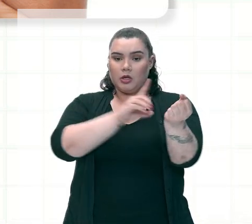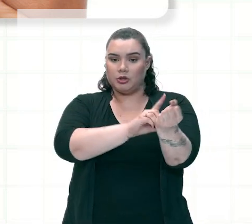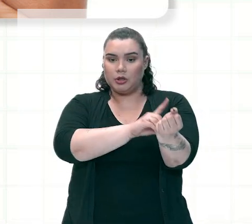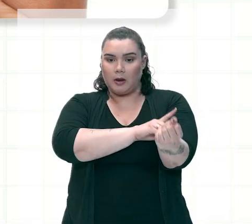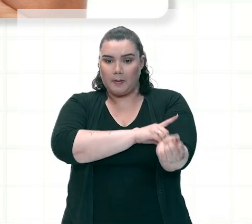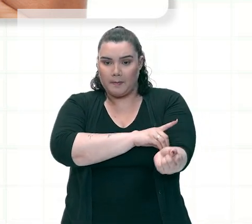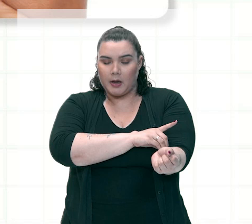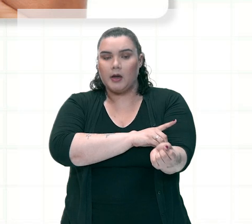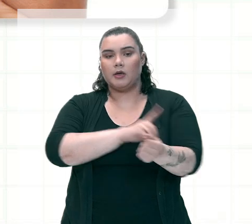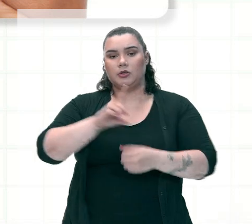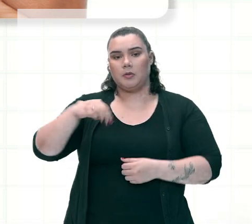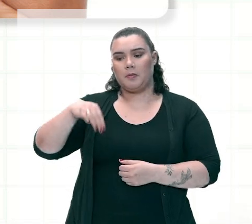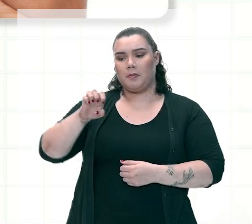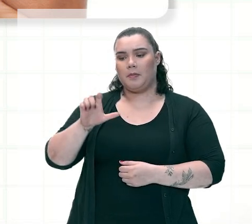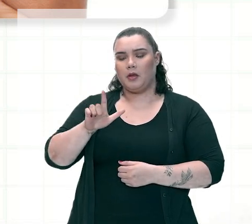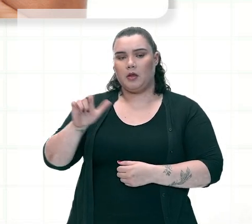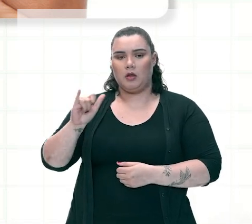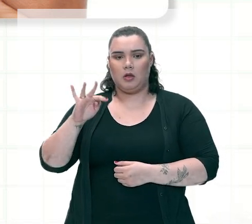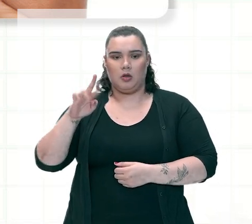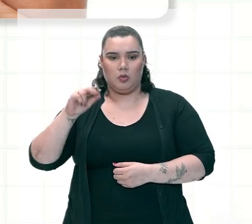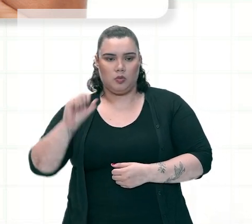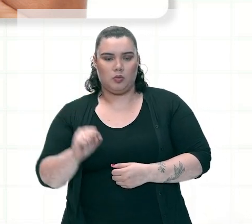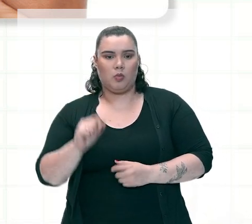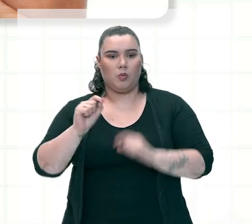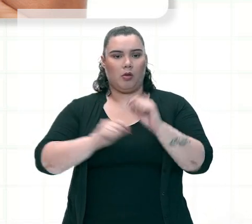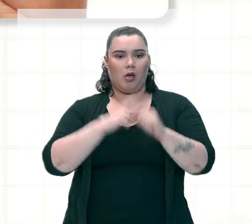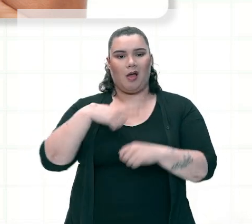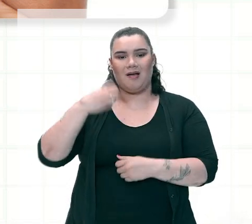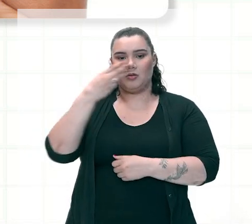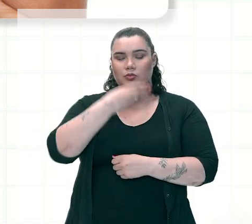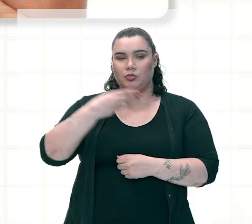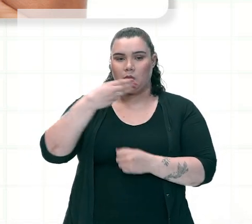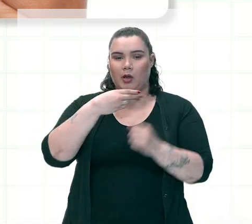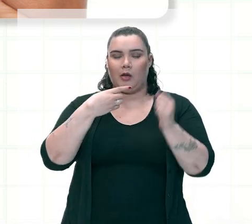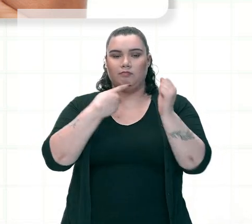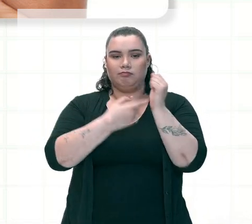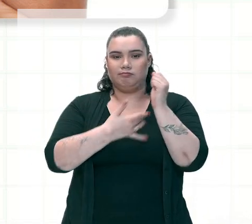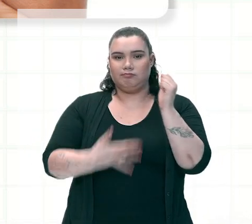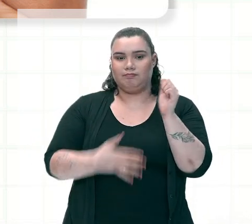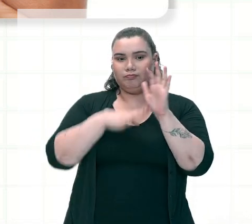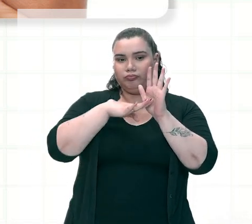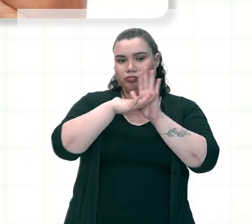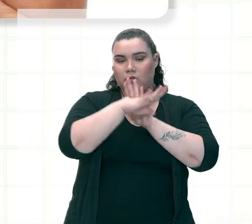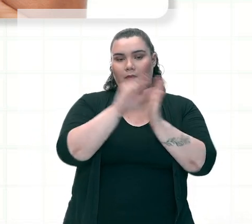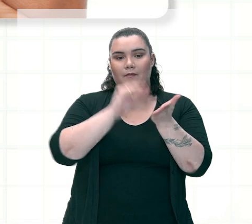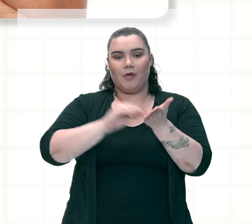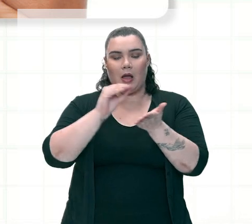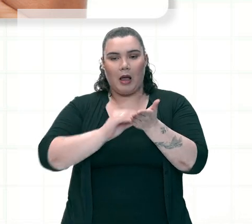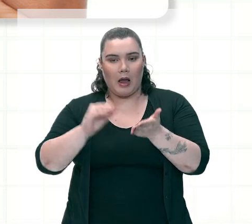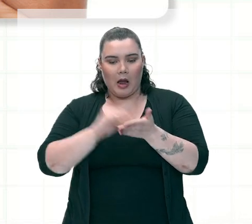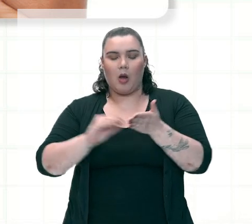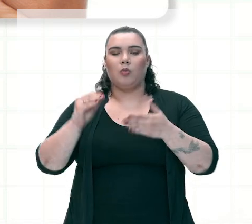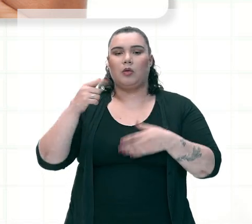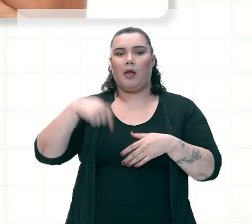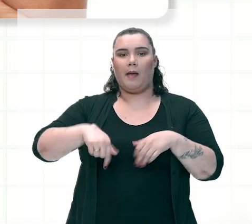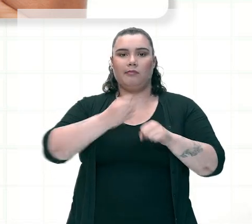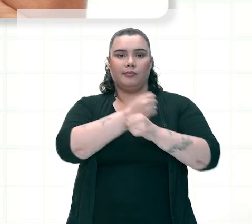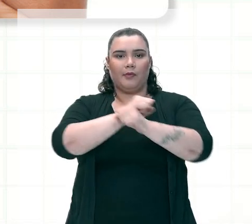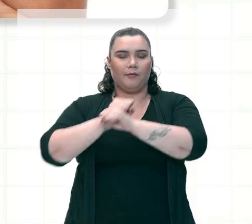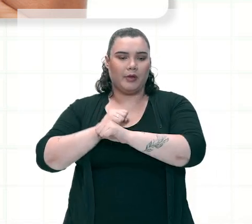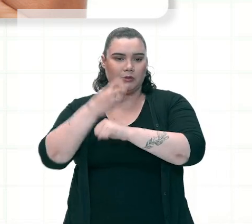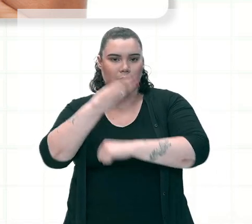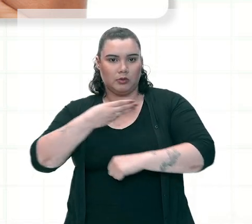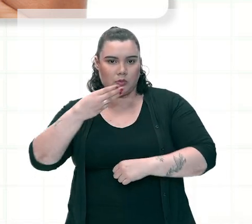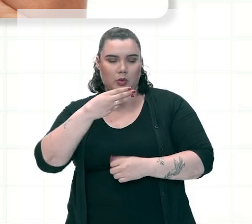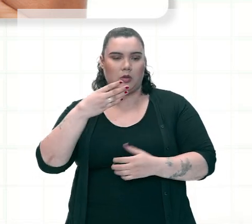diabetes mellitus, que são níveis elevados de glicose no sangue devido à falta de insulina ou à